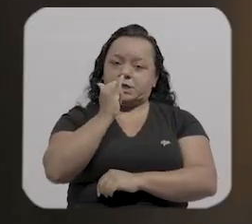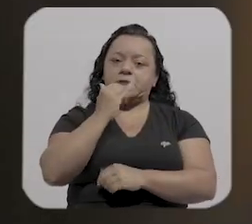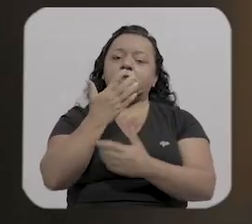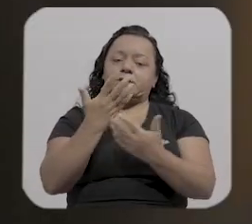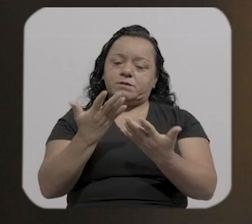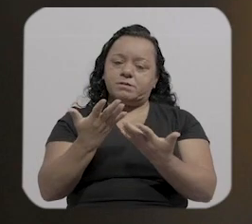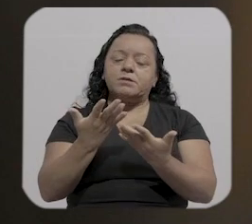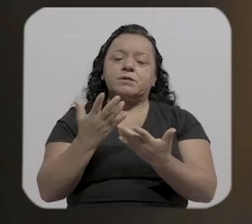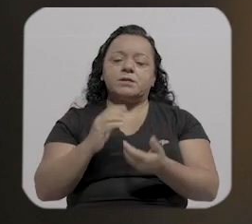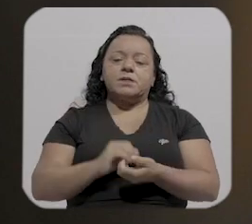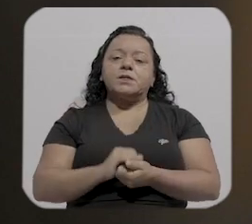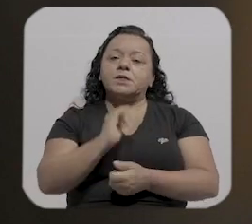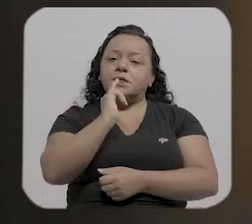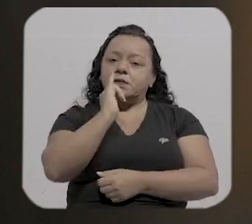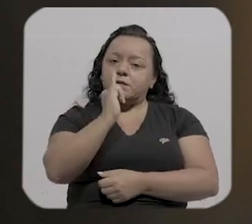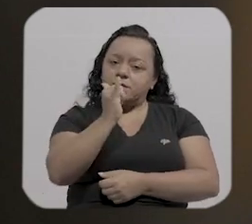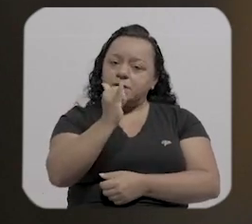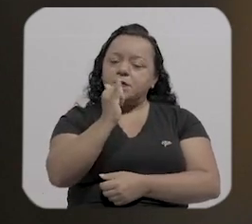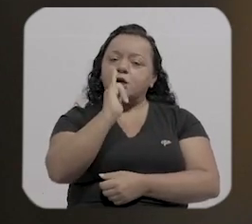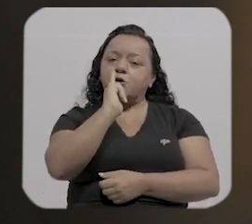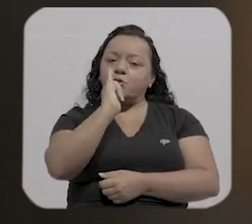dizer, contar